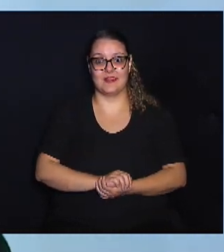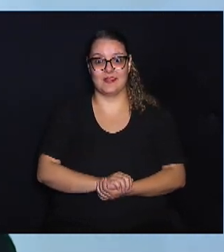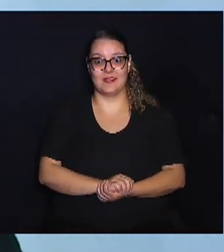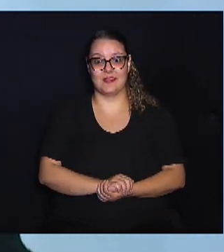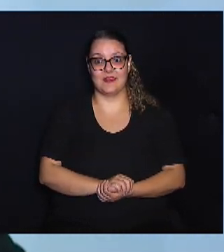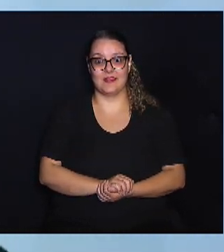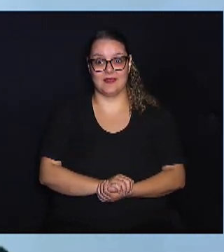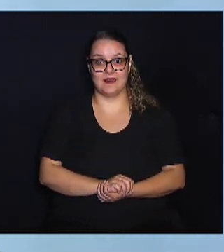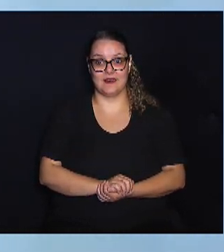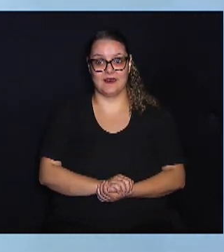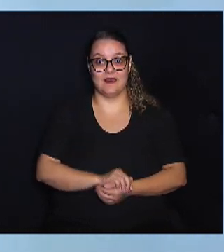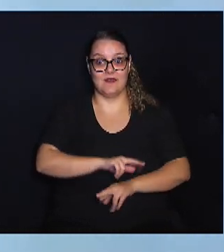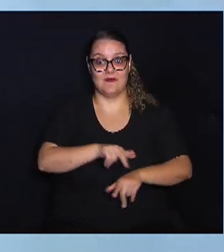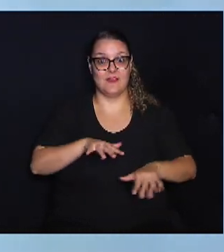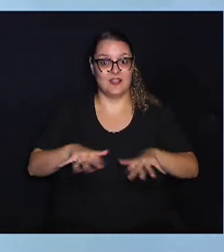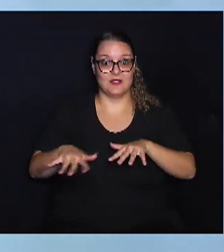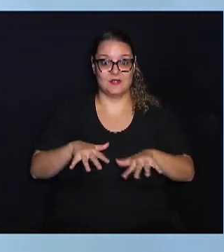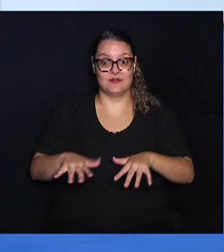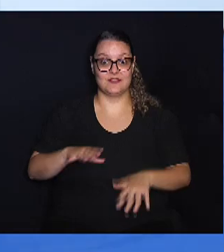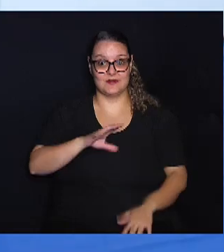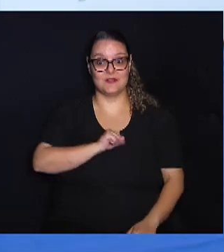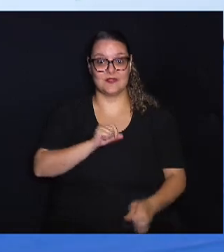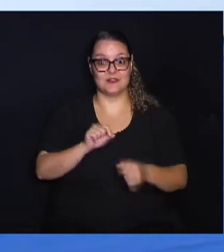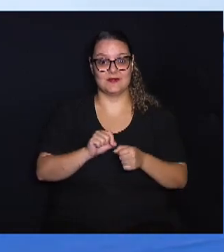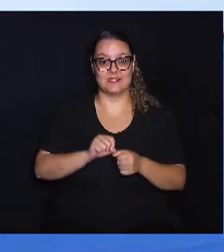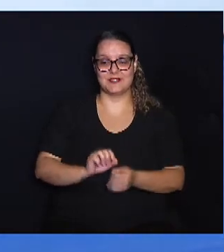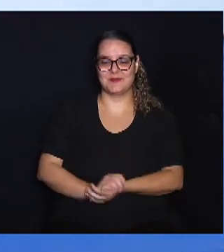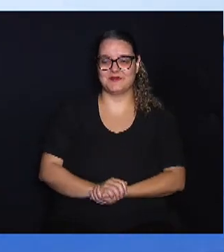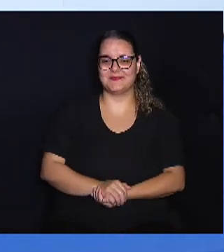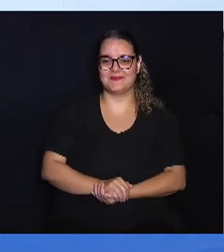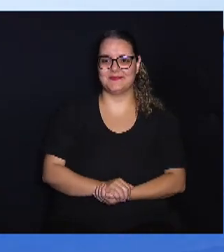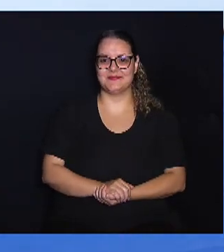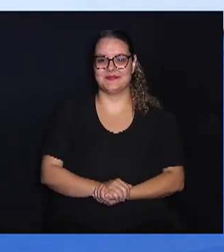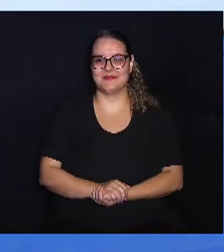de movimentos. Eu gosto de fazer.